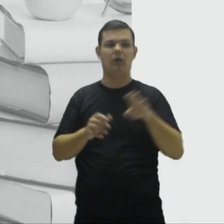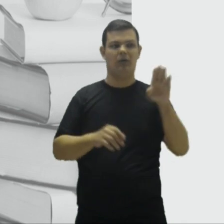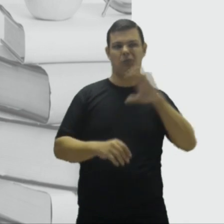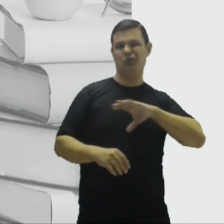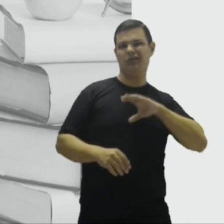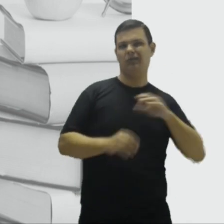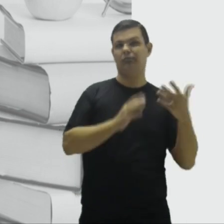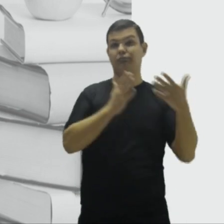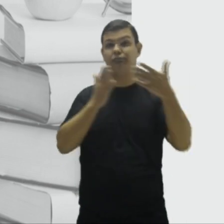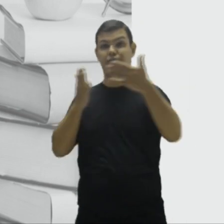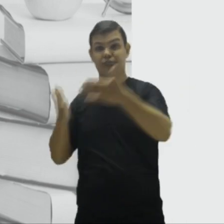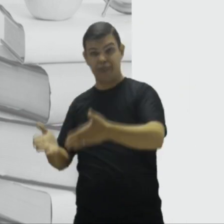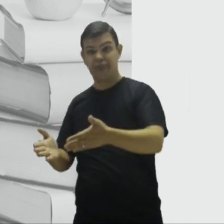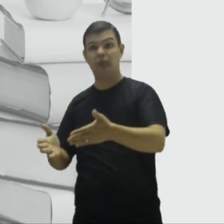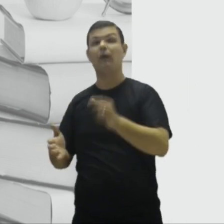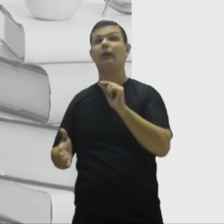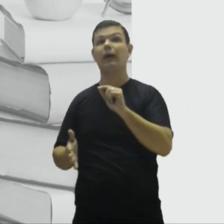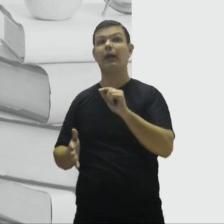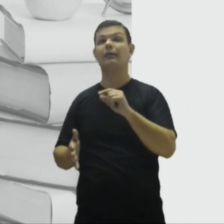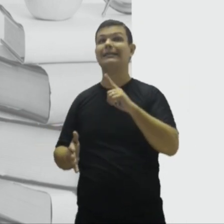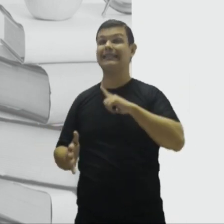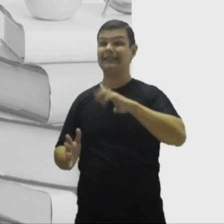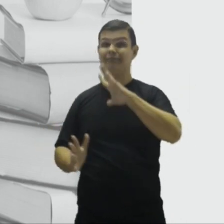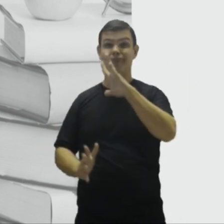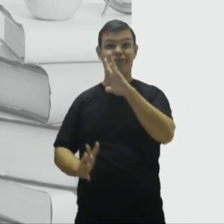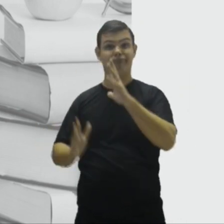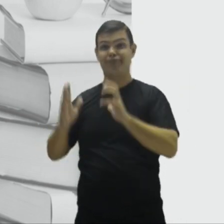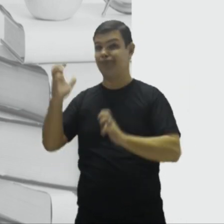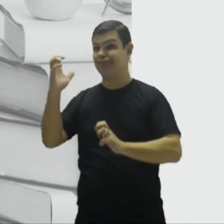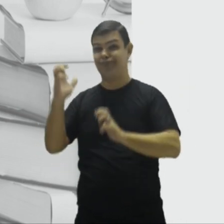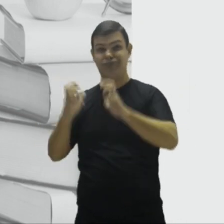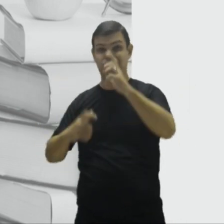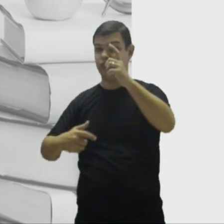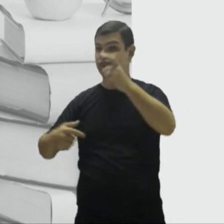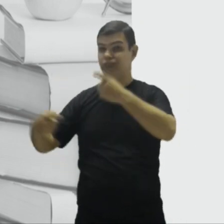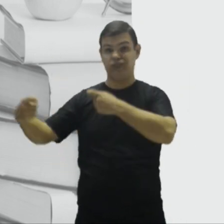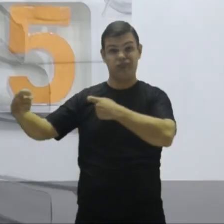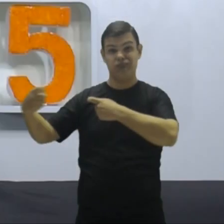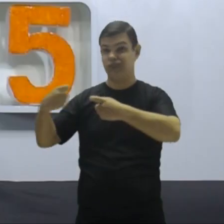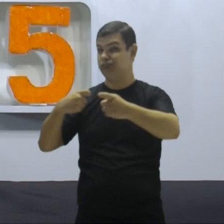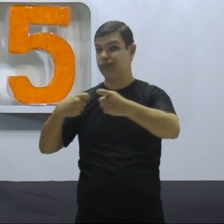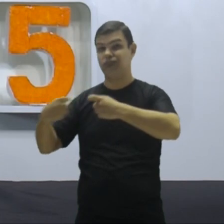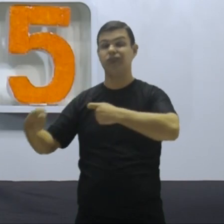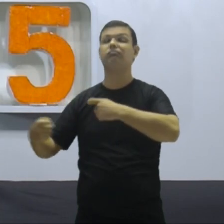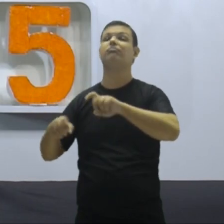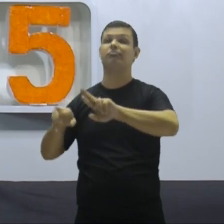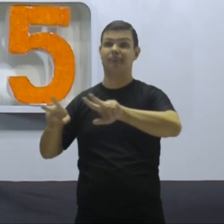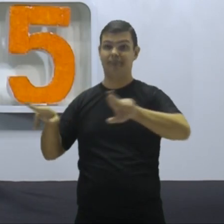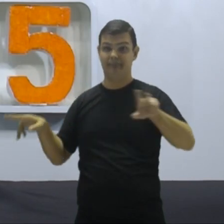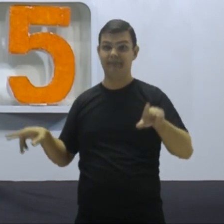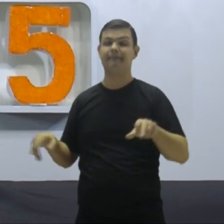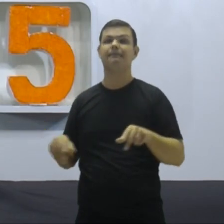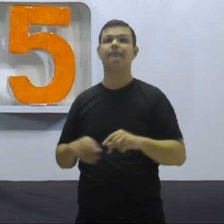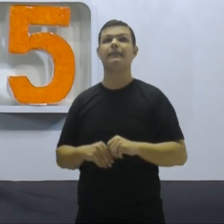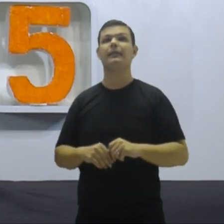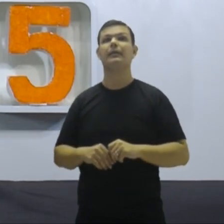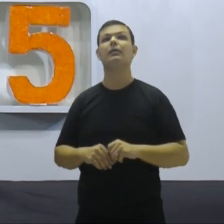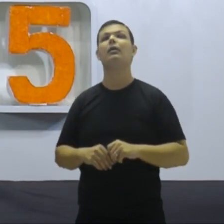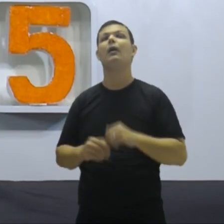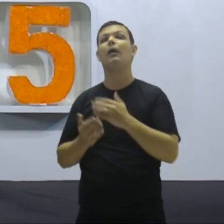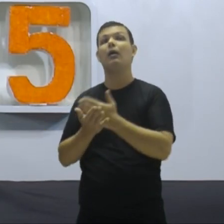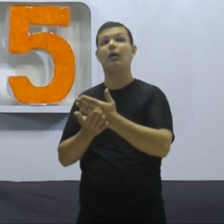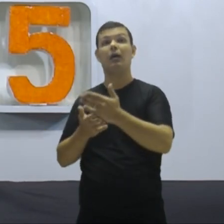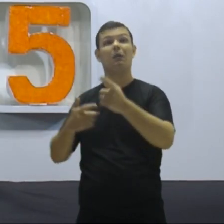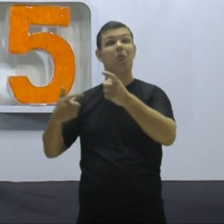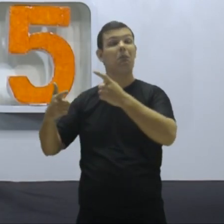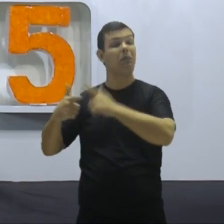região, aconteceram crises, né, de conflitos, né, guerras e tudo mais. E um dos problemas